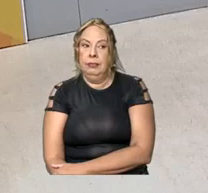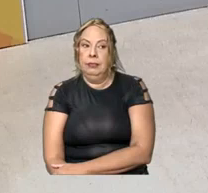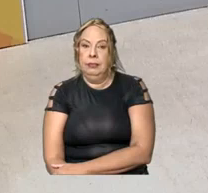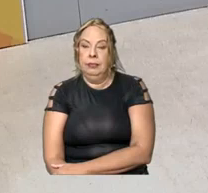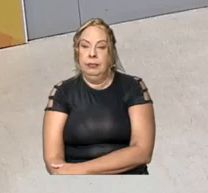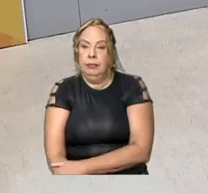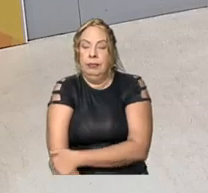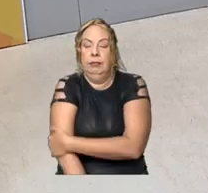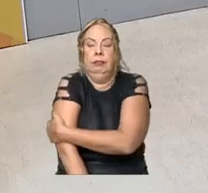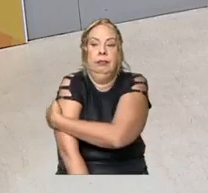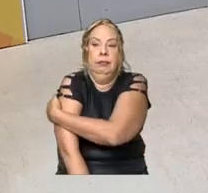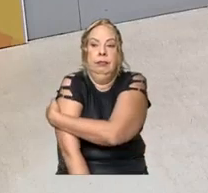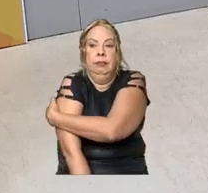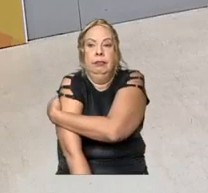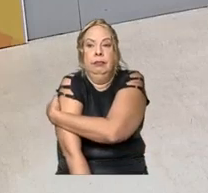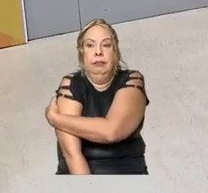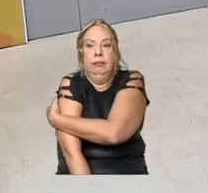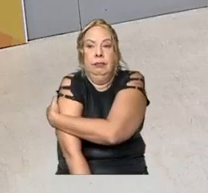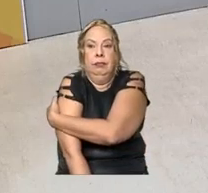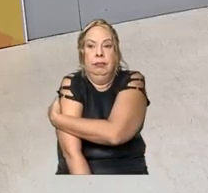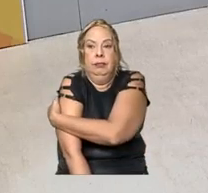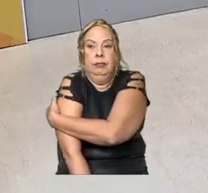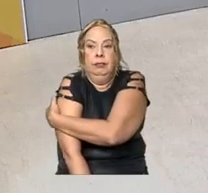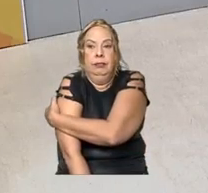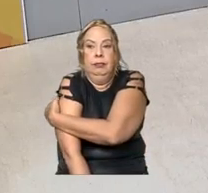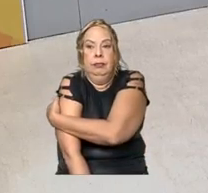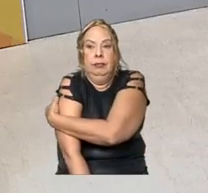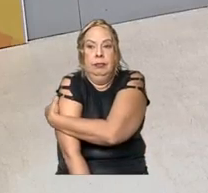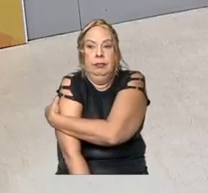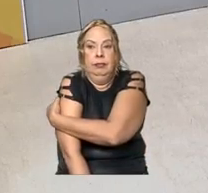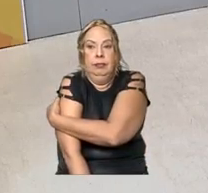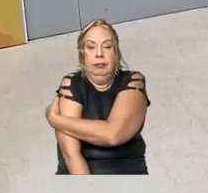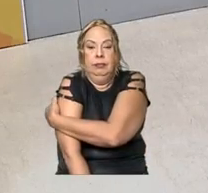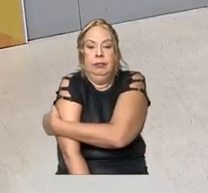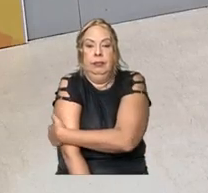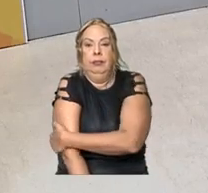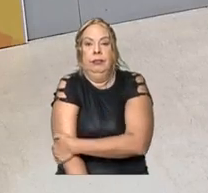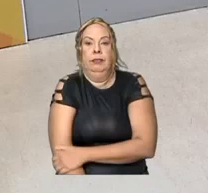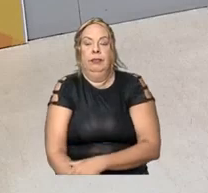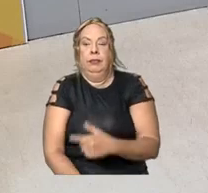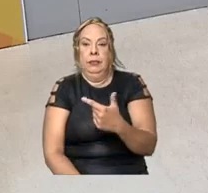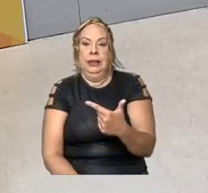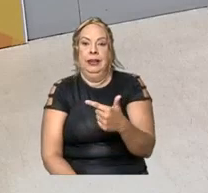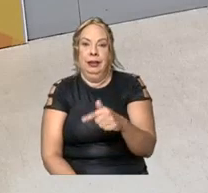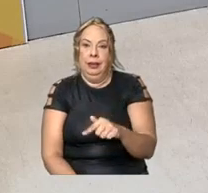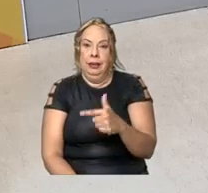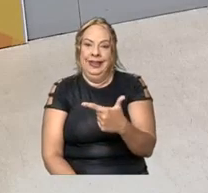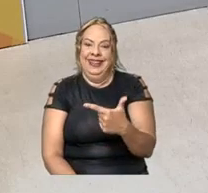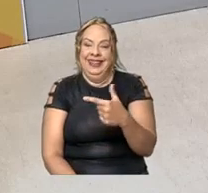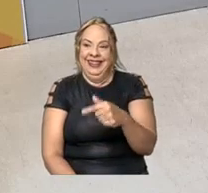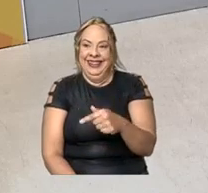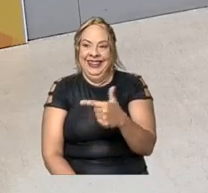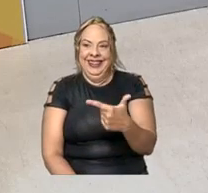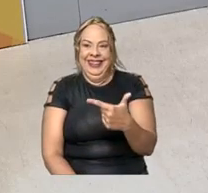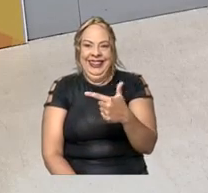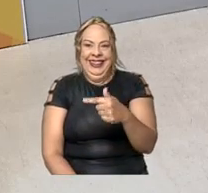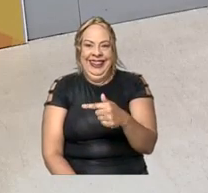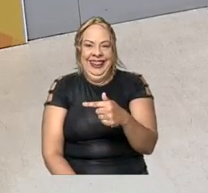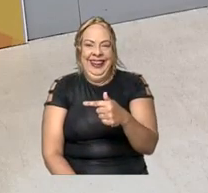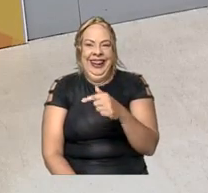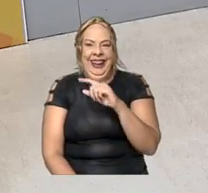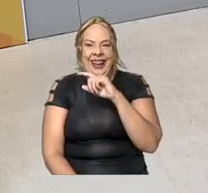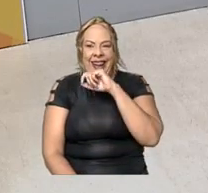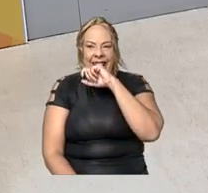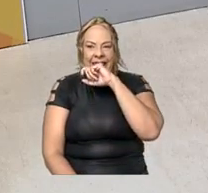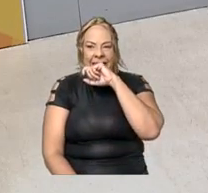gente. Negócio de número, isso aí não funciona. 27, 27. Isso é só